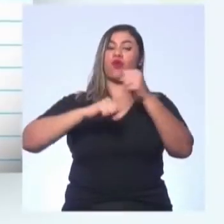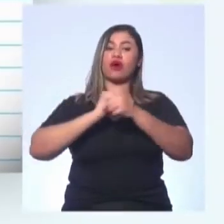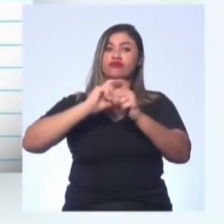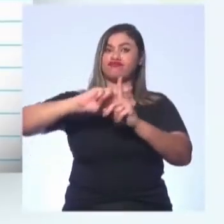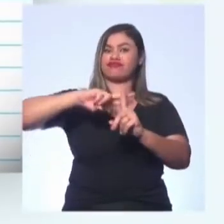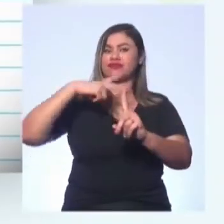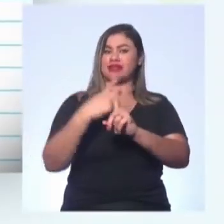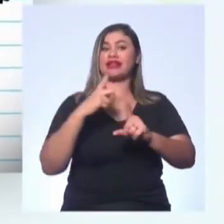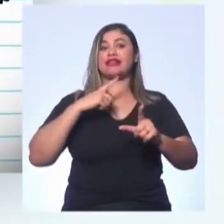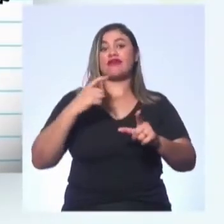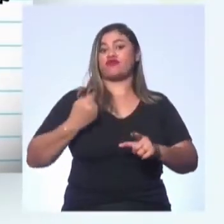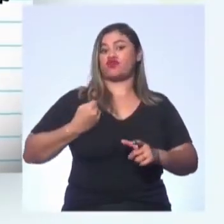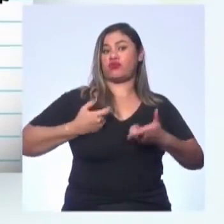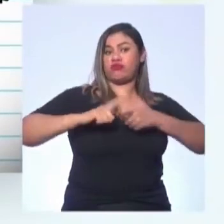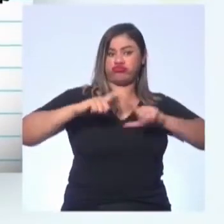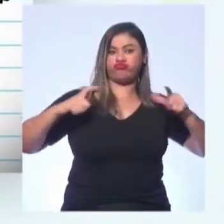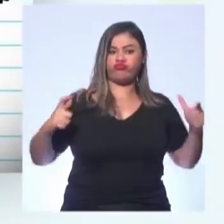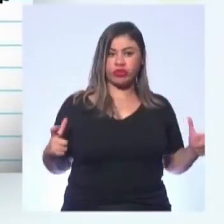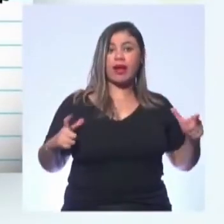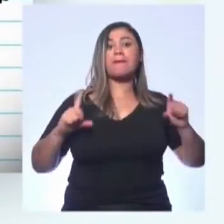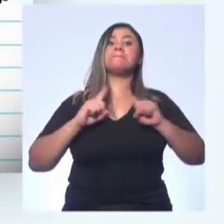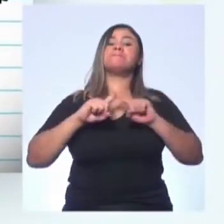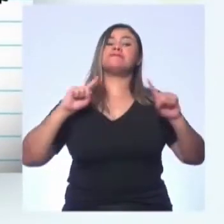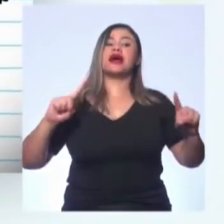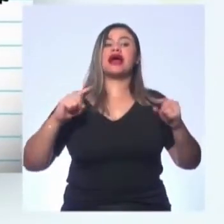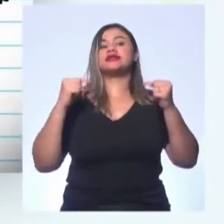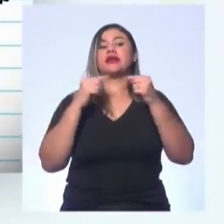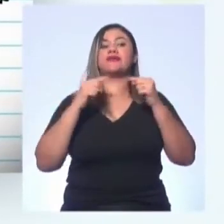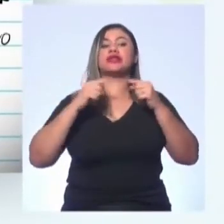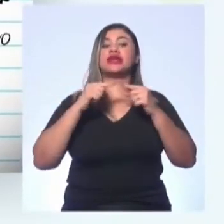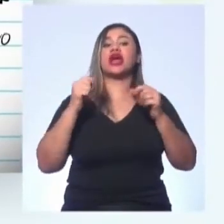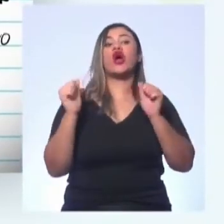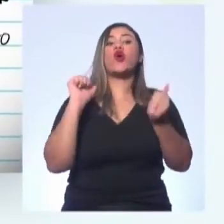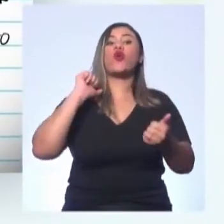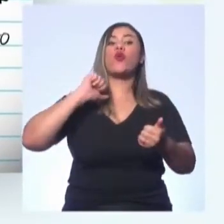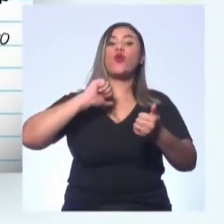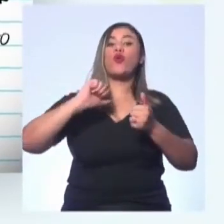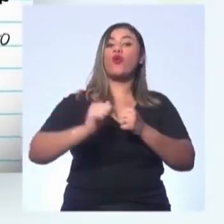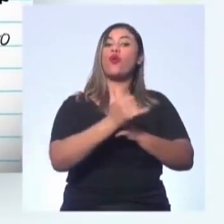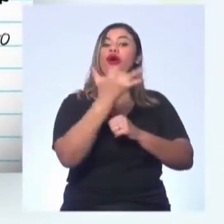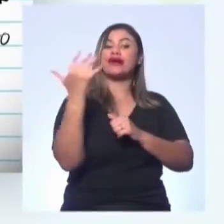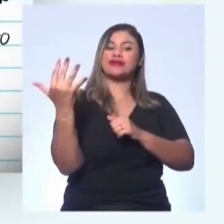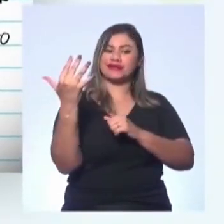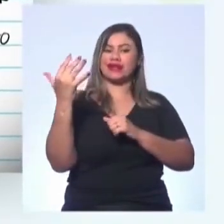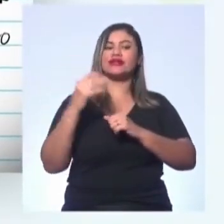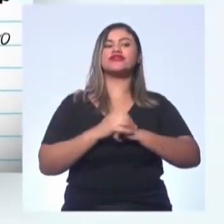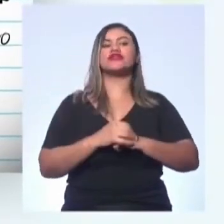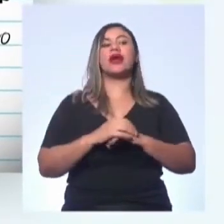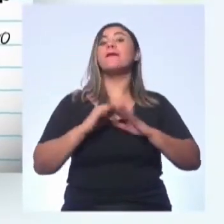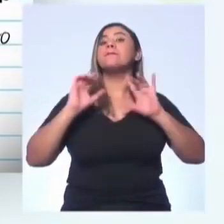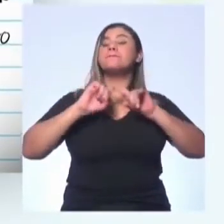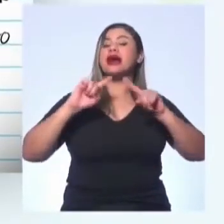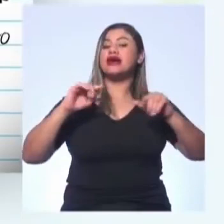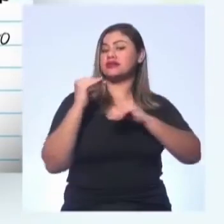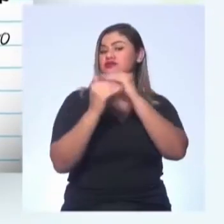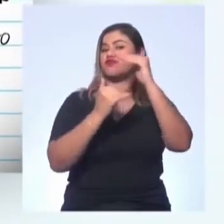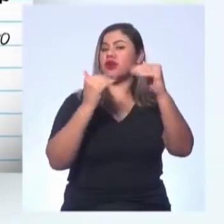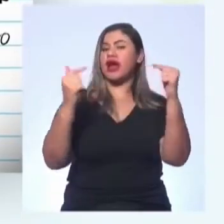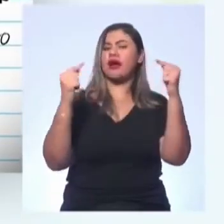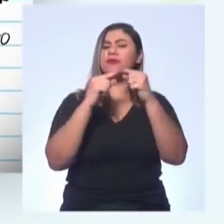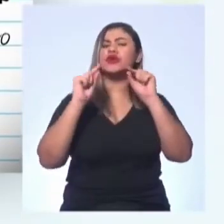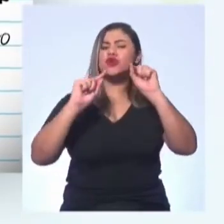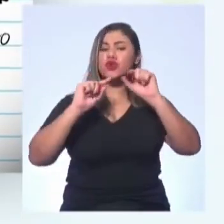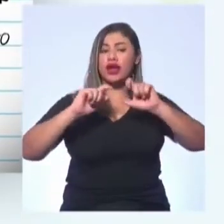um crescimento no número de alunos. Estamos lidando, então, com um aspecto quantitativo. Desenvolvimento, por sua vez,